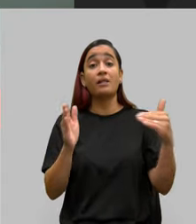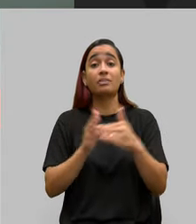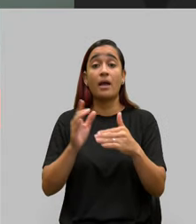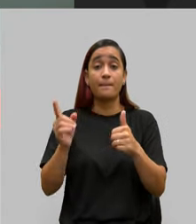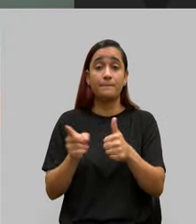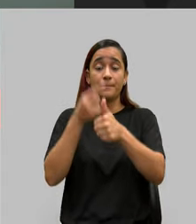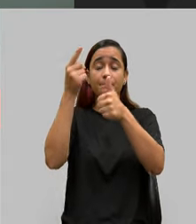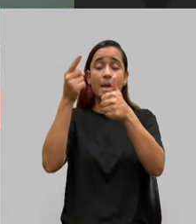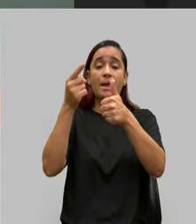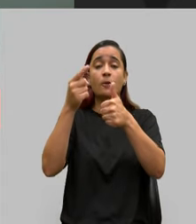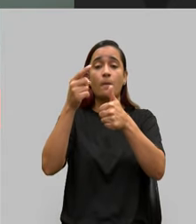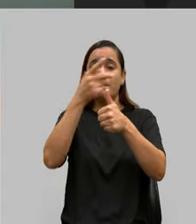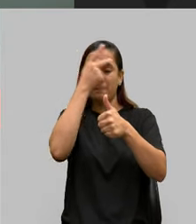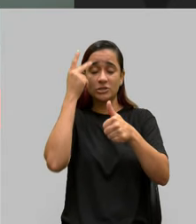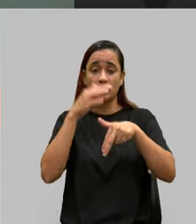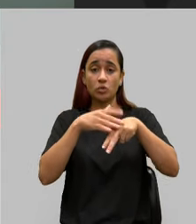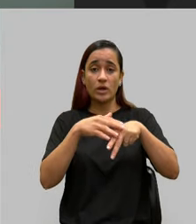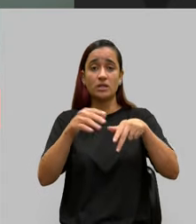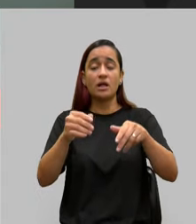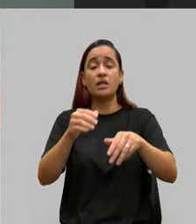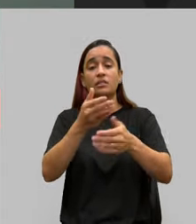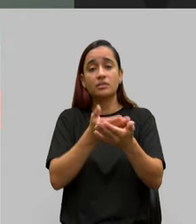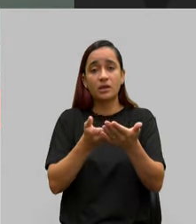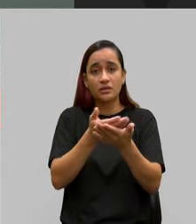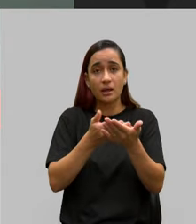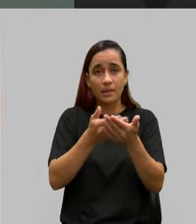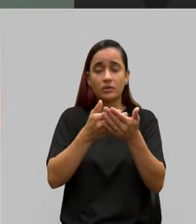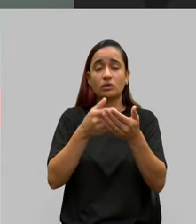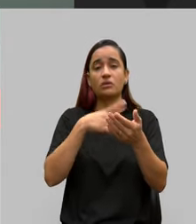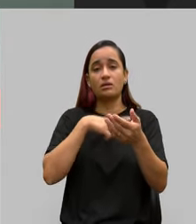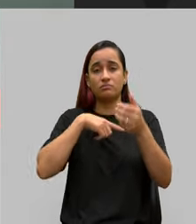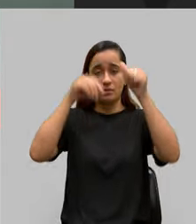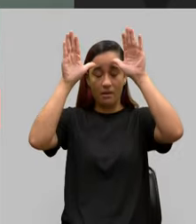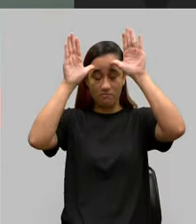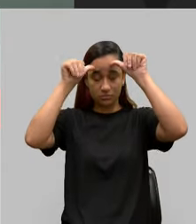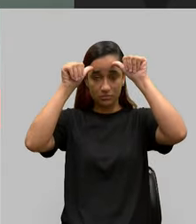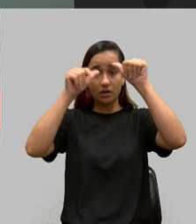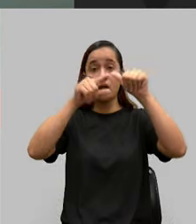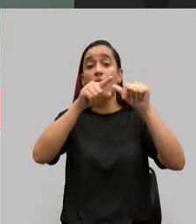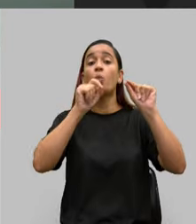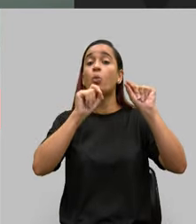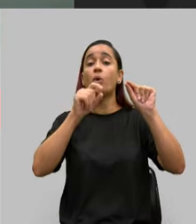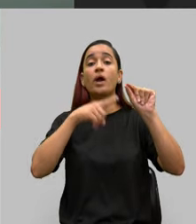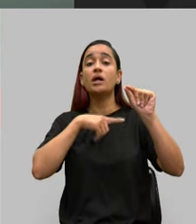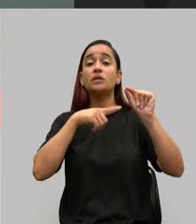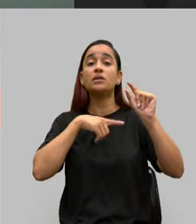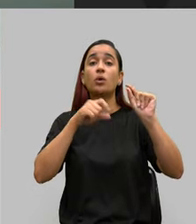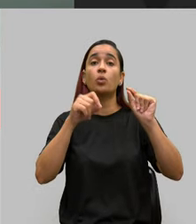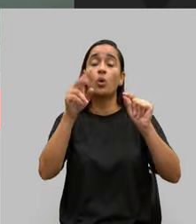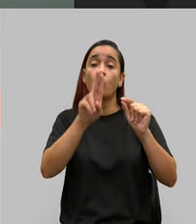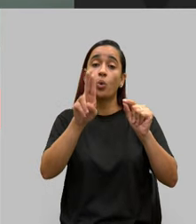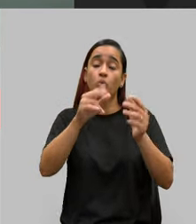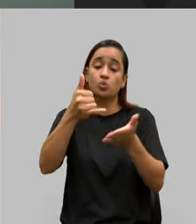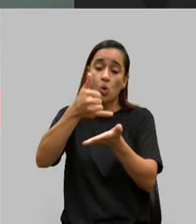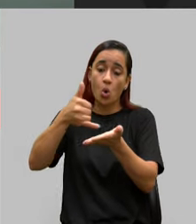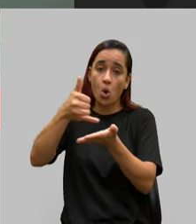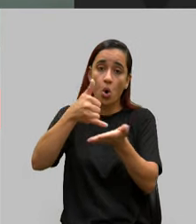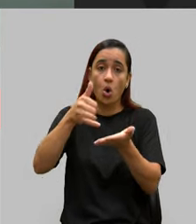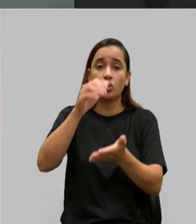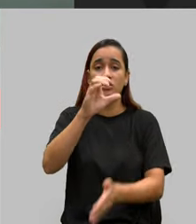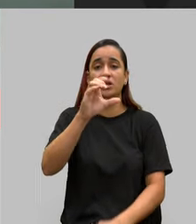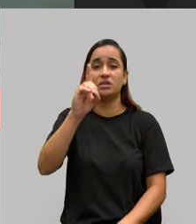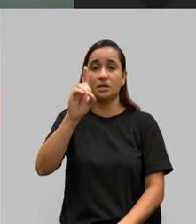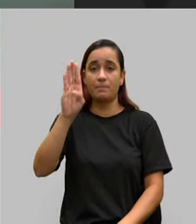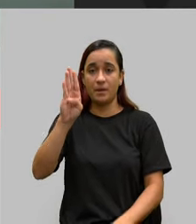até então paliativ após uma internação hospitalar prolongada iniciou com óleo artesanal da abrass cbd e de